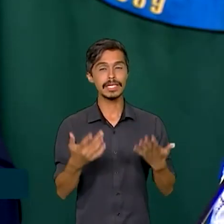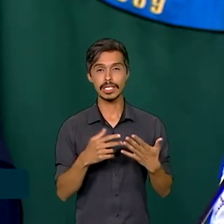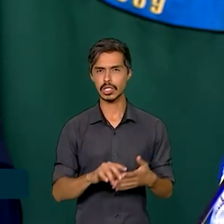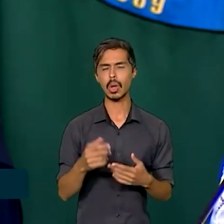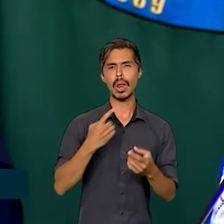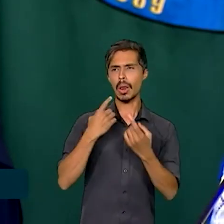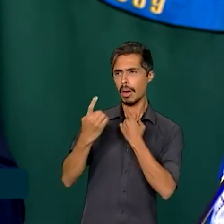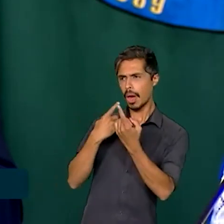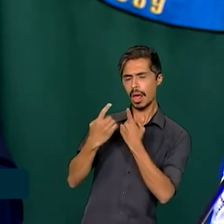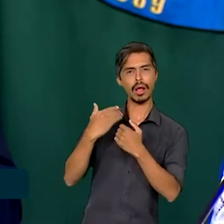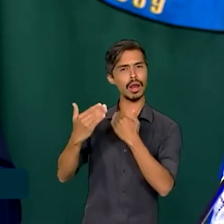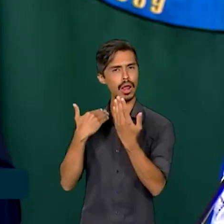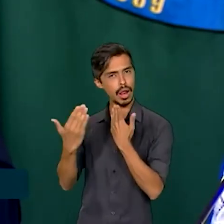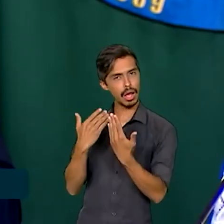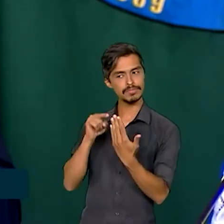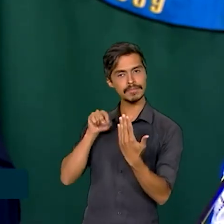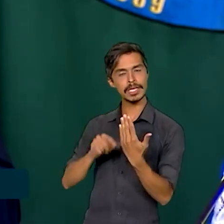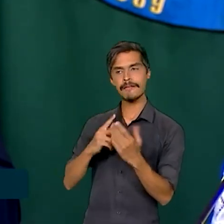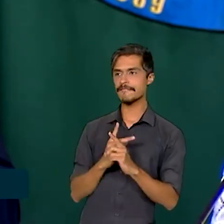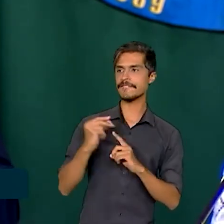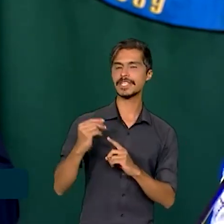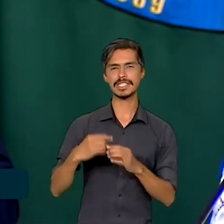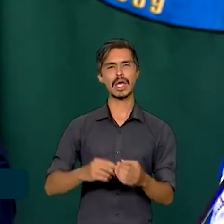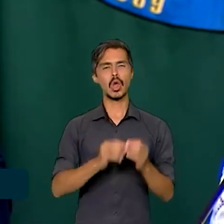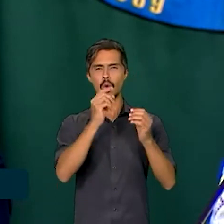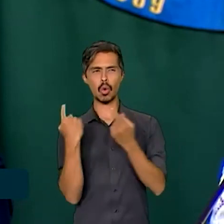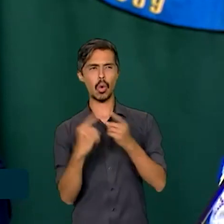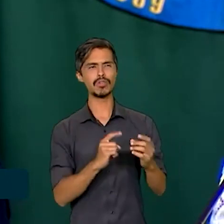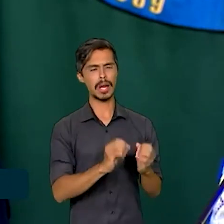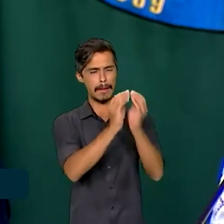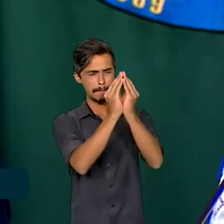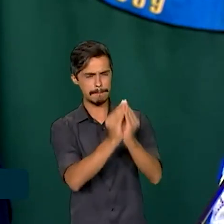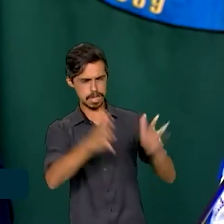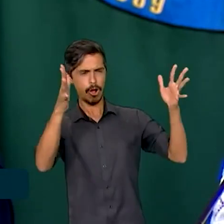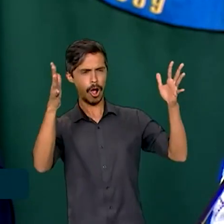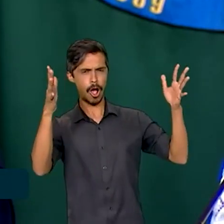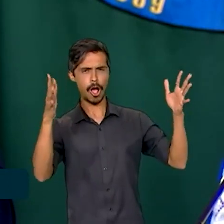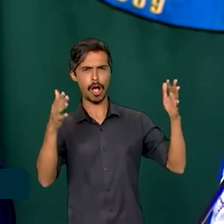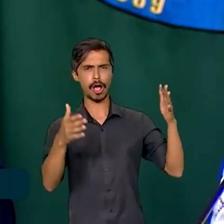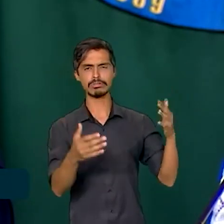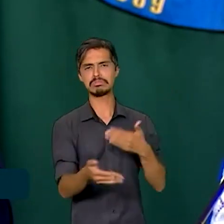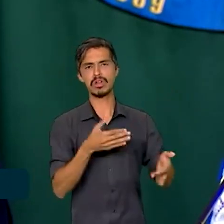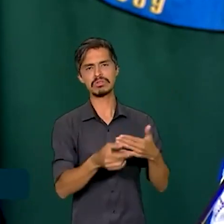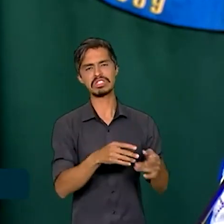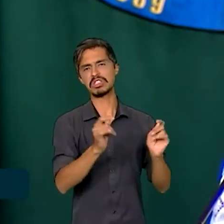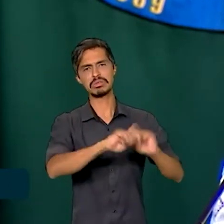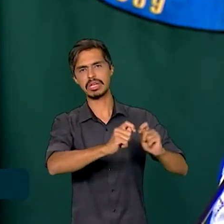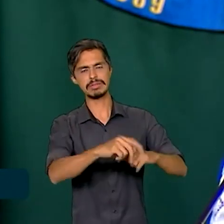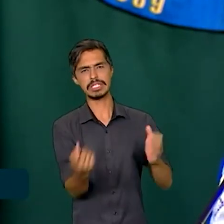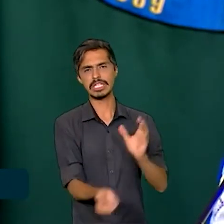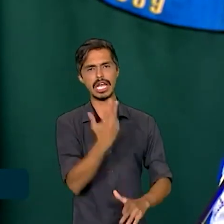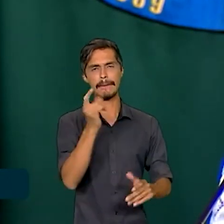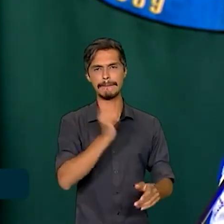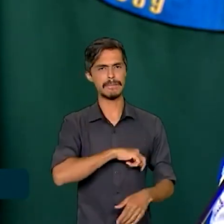do novo pedido de impeachment contra Lula ocorreu após o presidente comparar a atuação de Israel na faixa de Gaza com o Holocausto. O